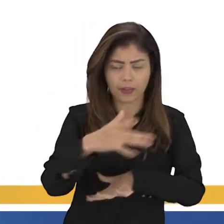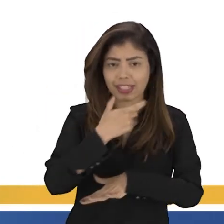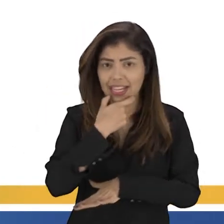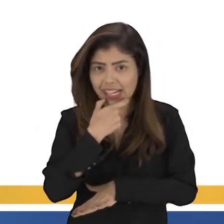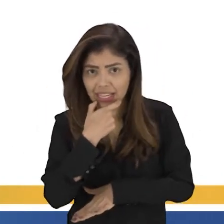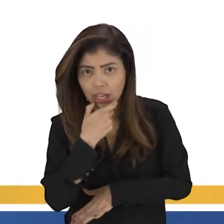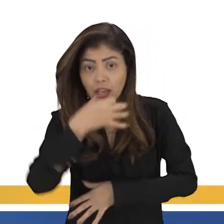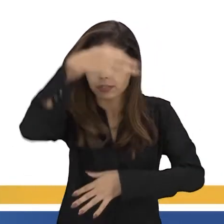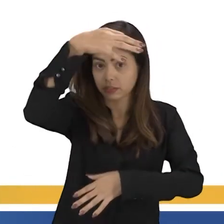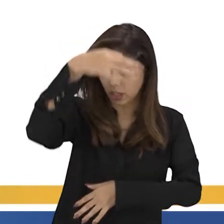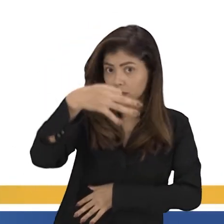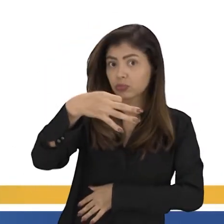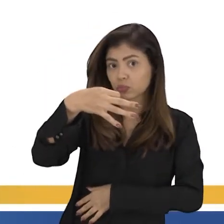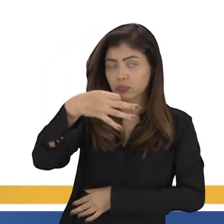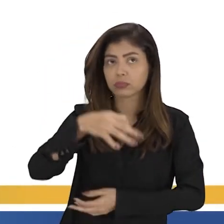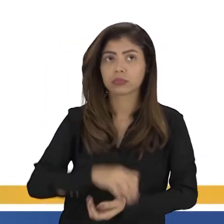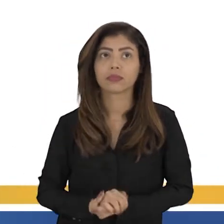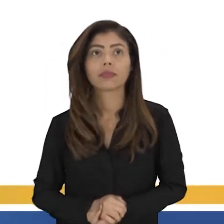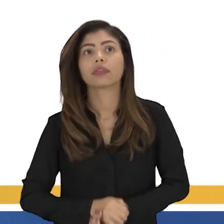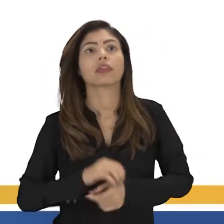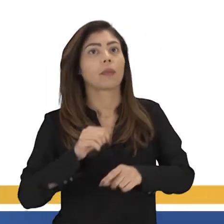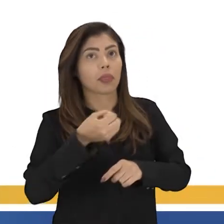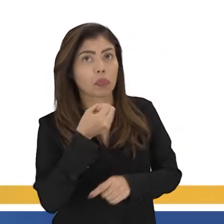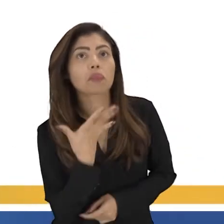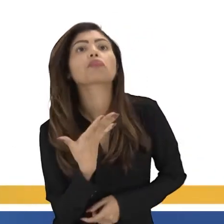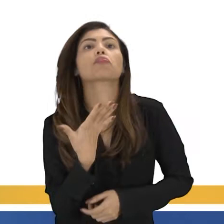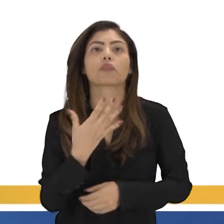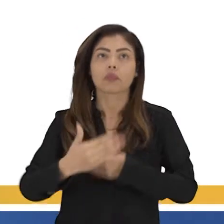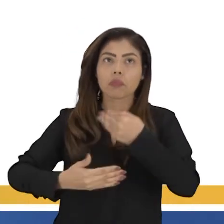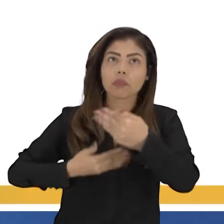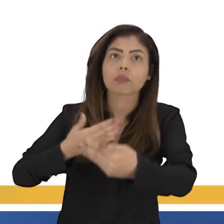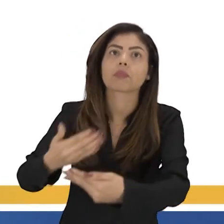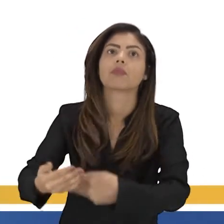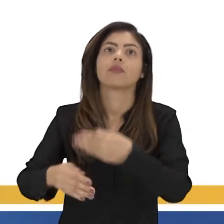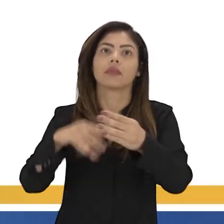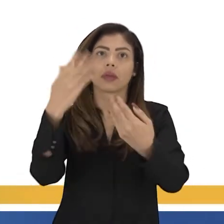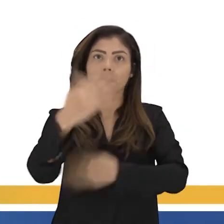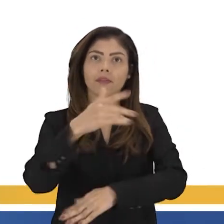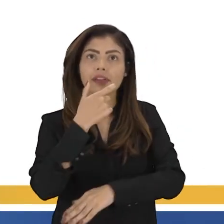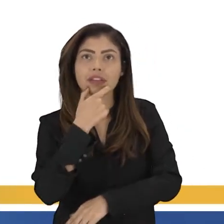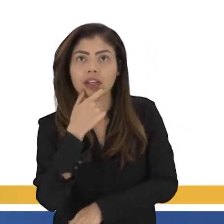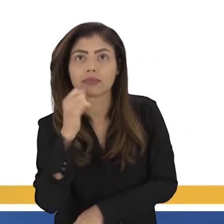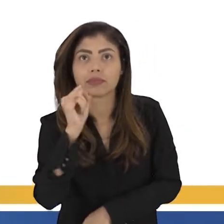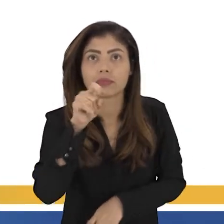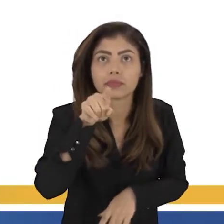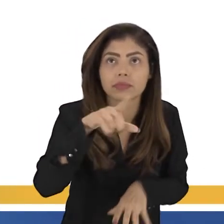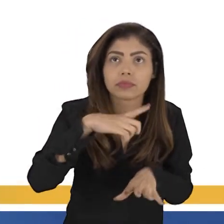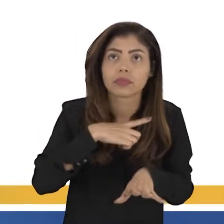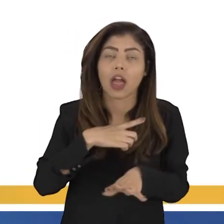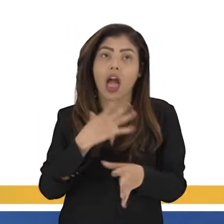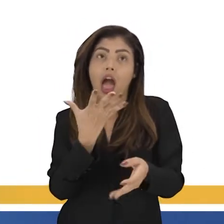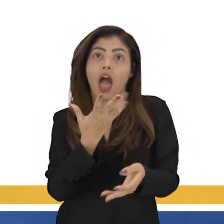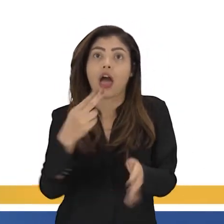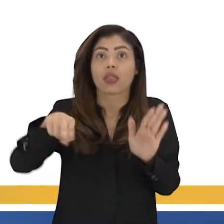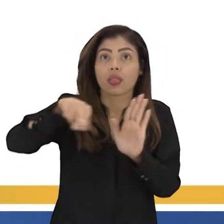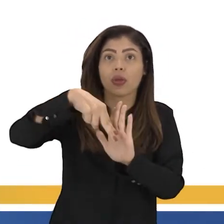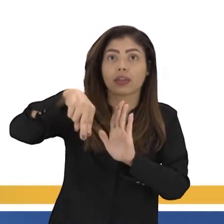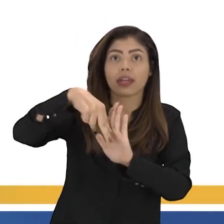inglês adequadamente. Para ter um bom desempenho na prova de inglês, se você tiver isso, a sua